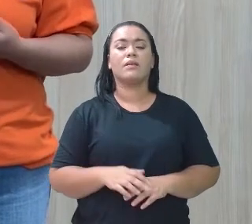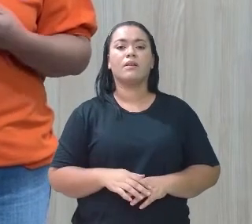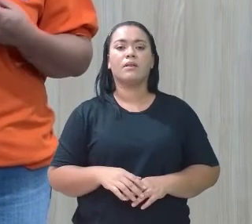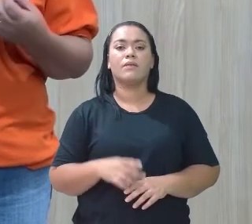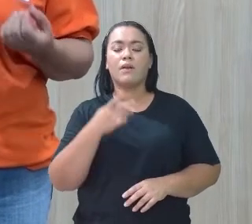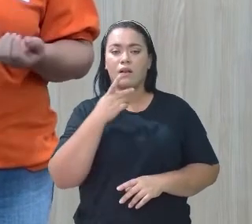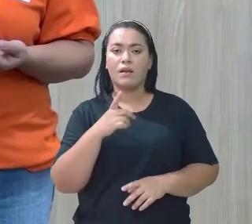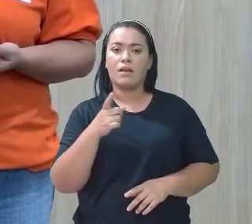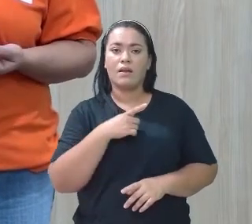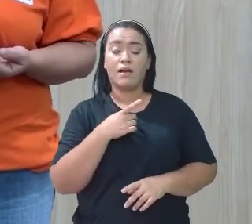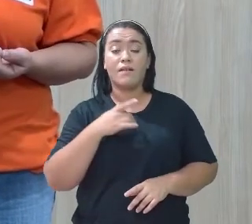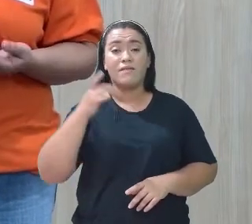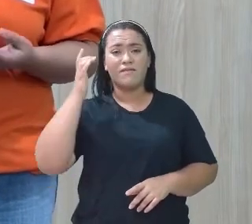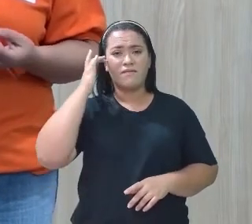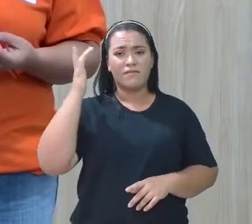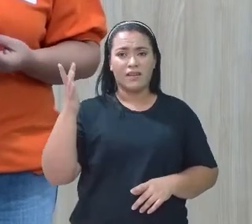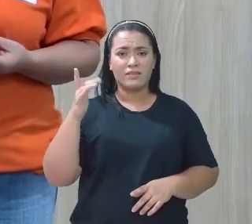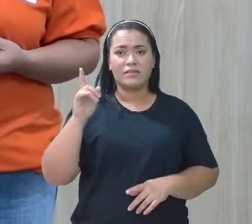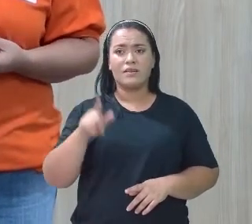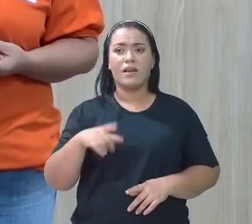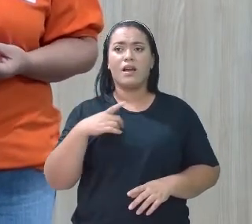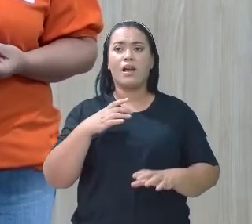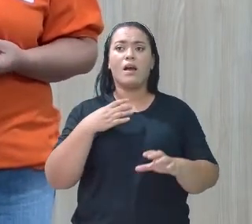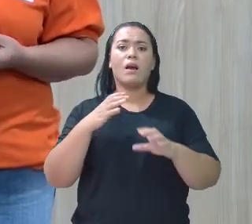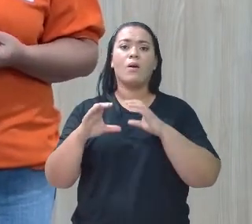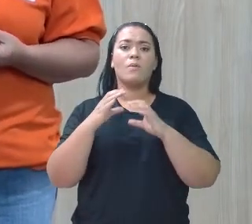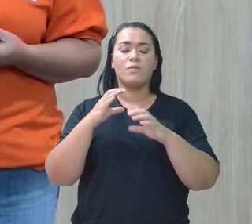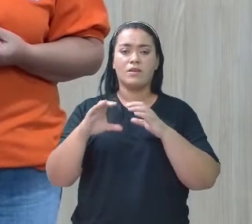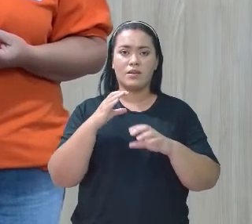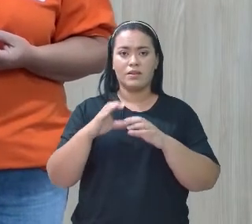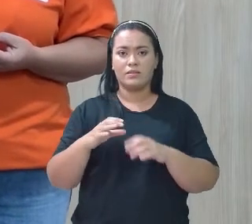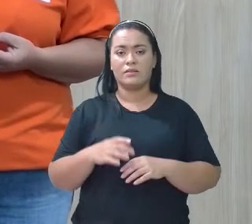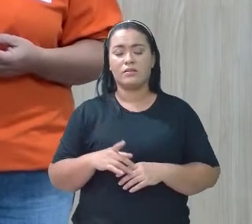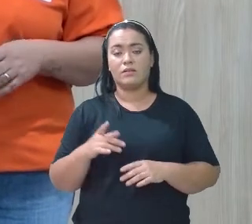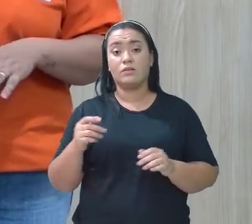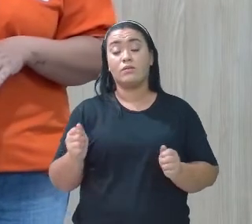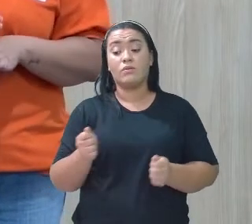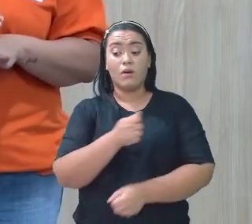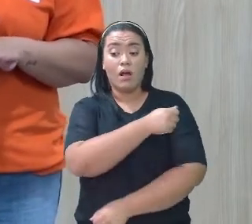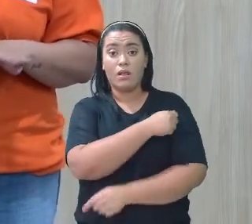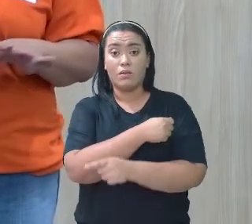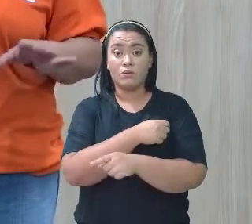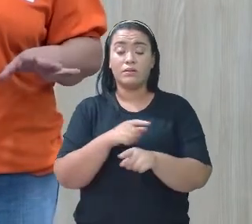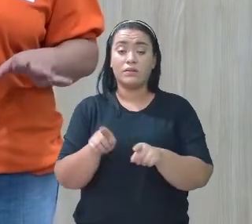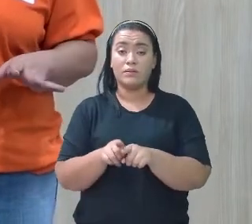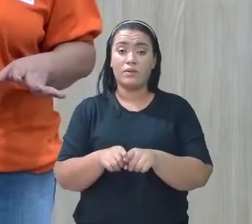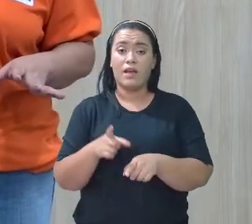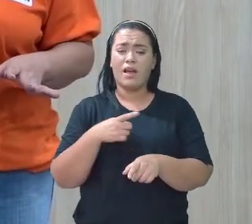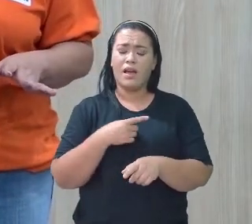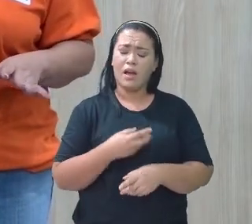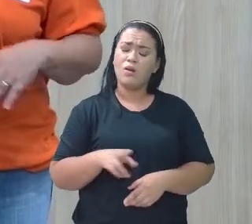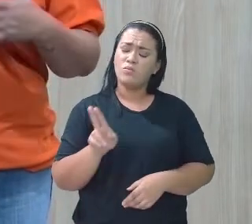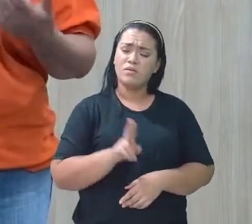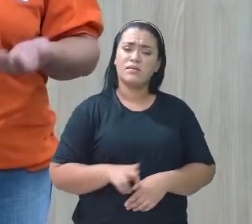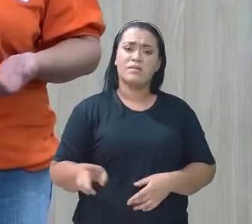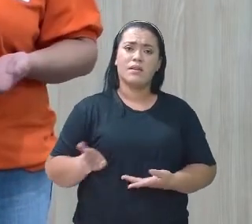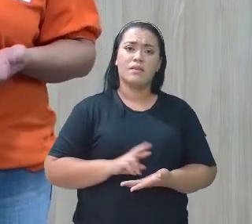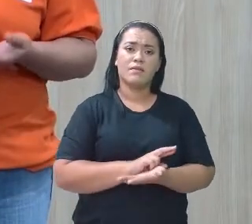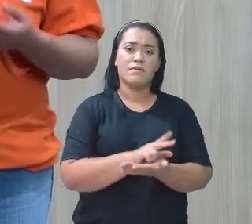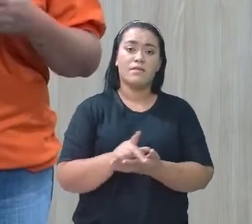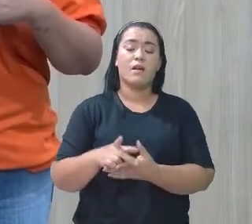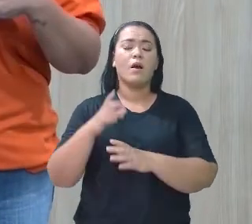TICS, que também facilita essa comunicação do estudante, que pode ser usado em diversas áreas, tanto